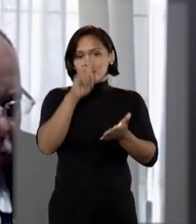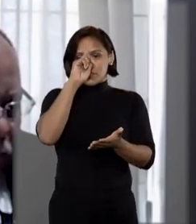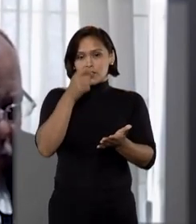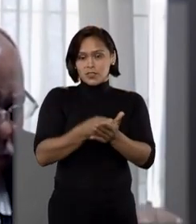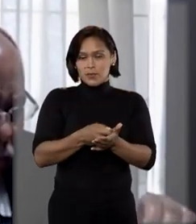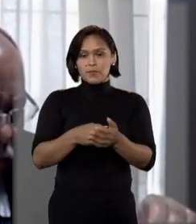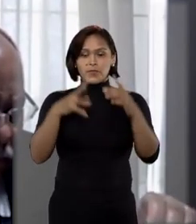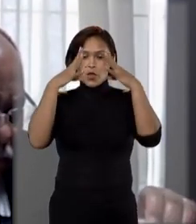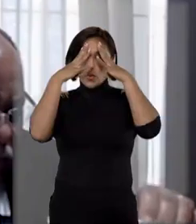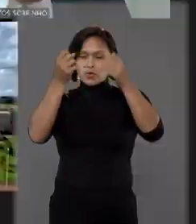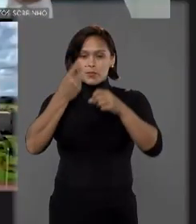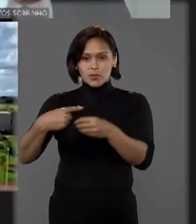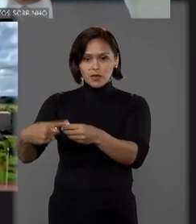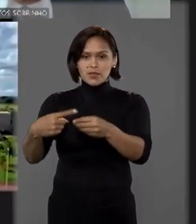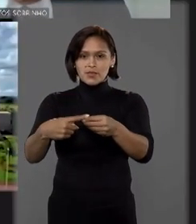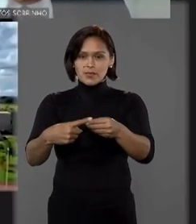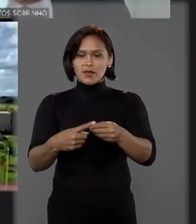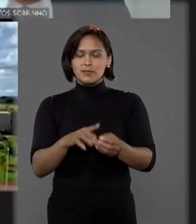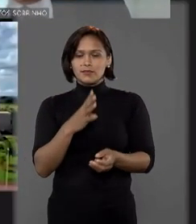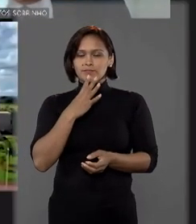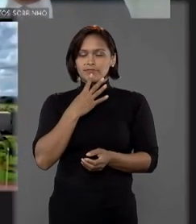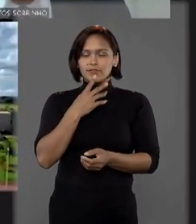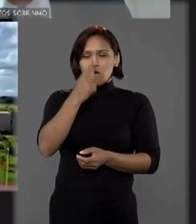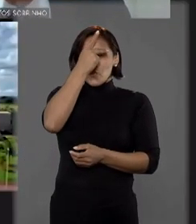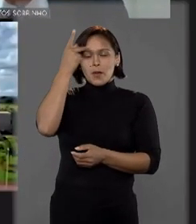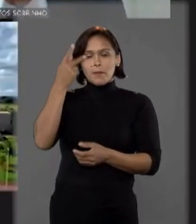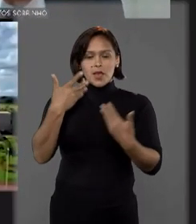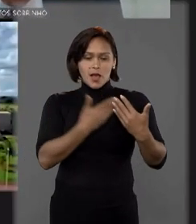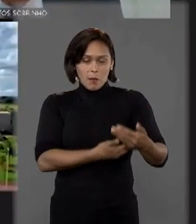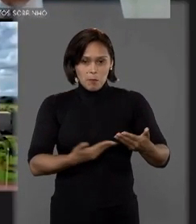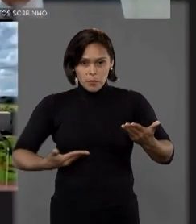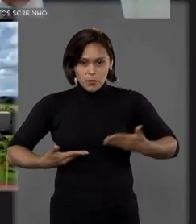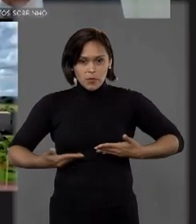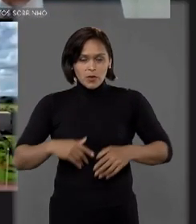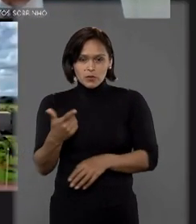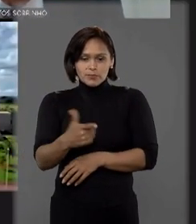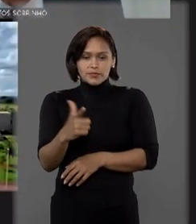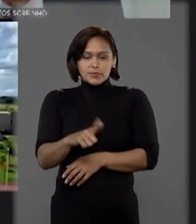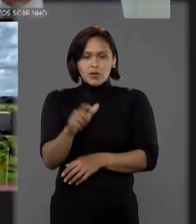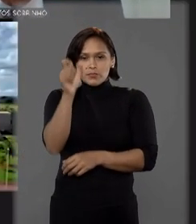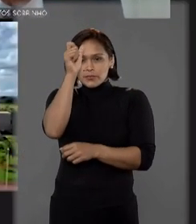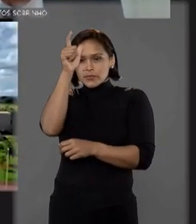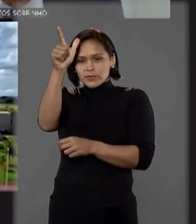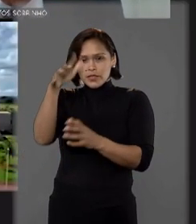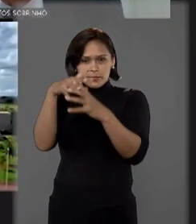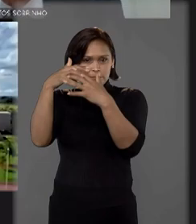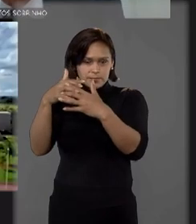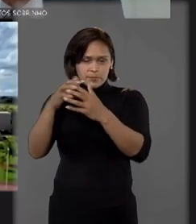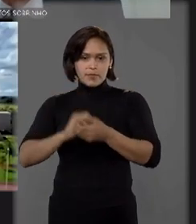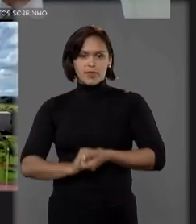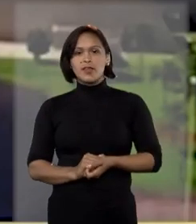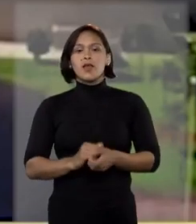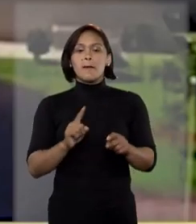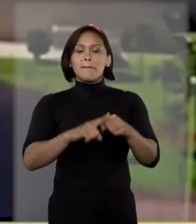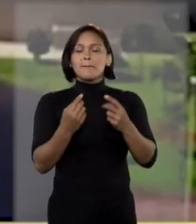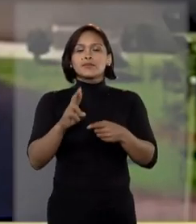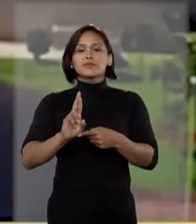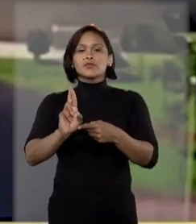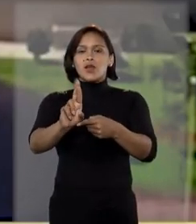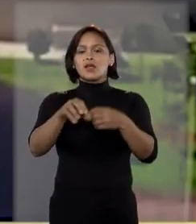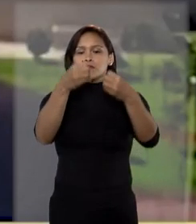pessoais. O Tribunal Regional reconheceu que o empregado público não tinha discernimento para entender o caráter ilícito da sua conduta.